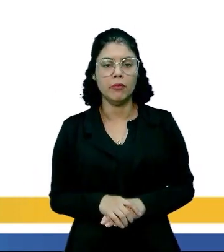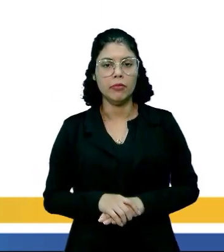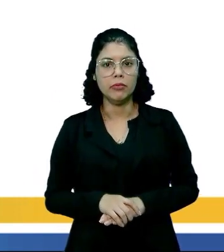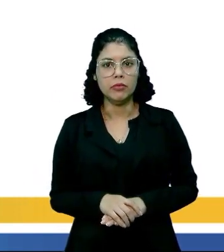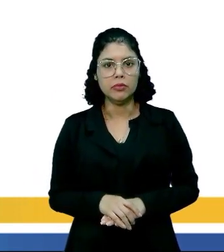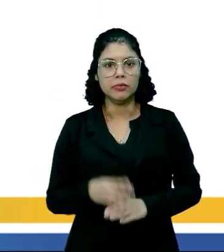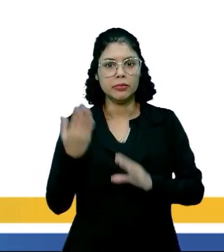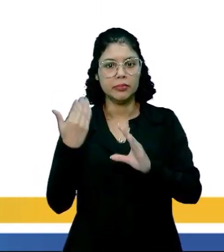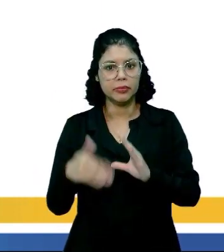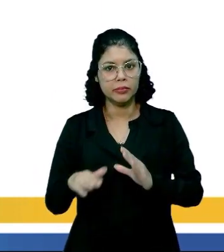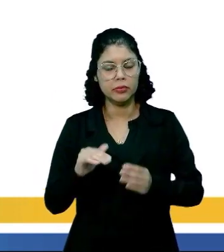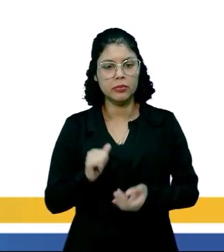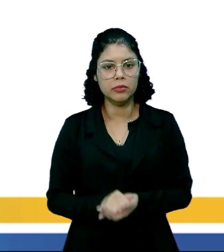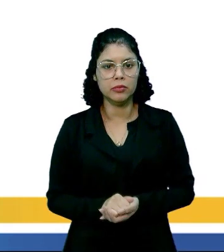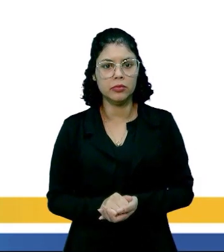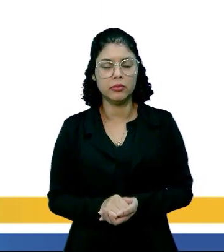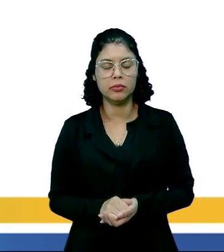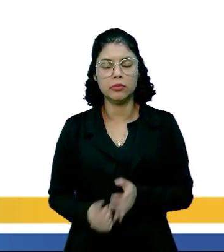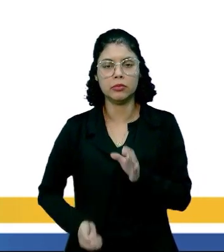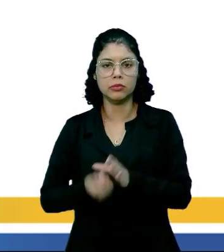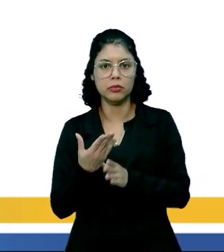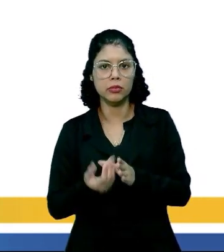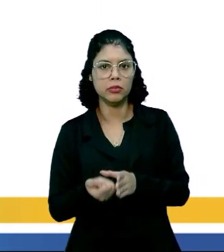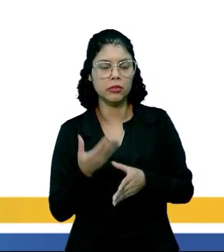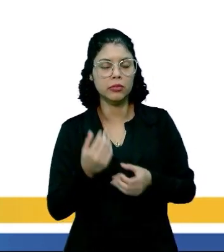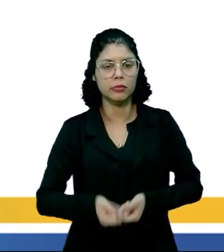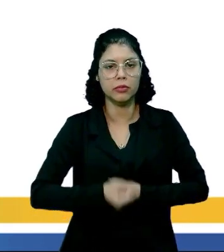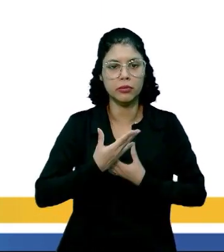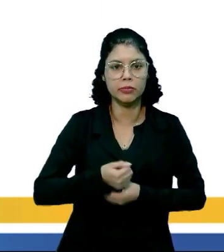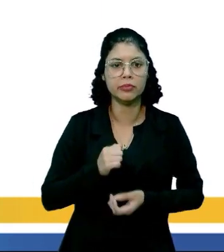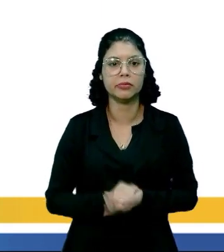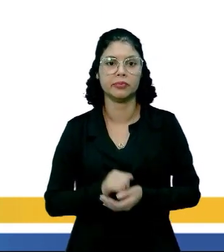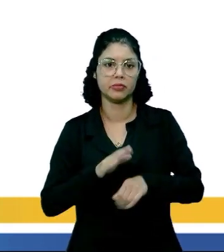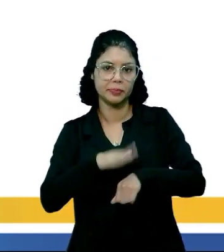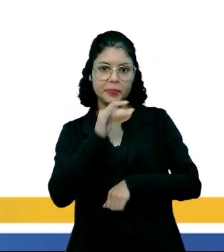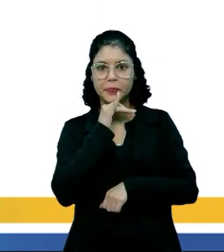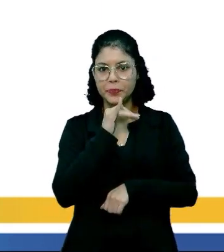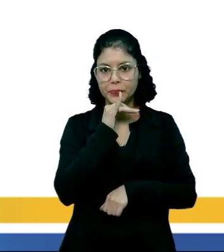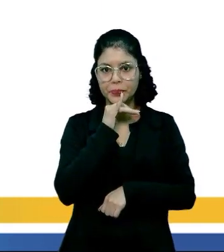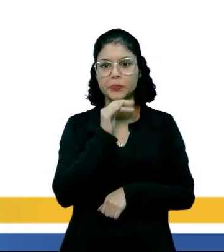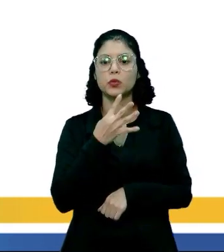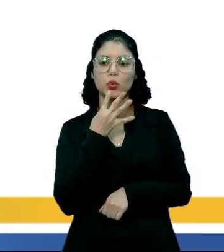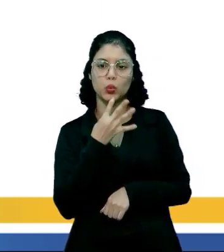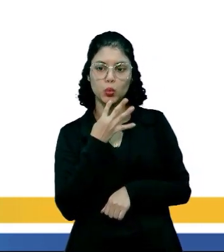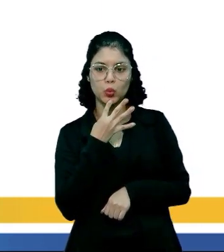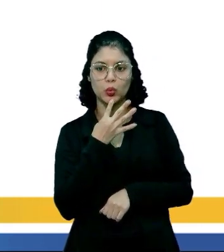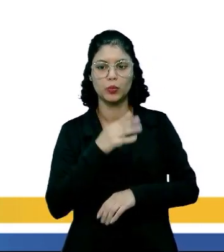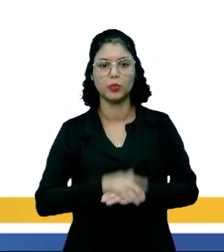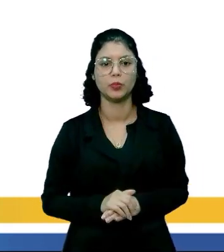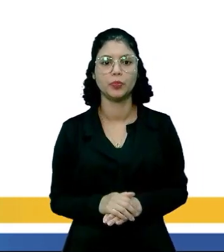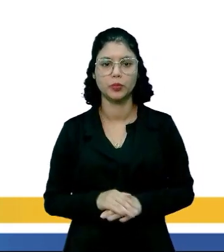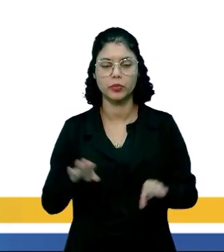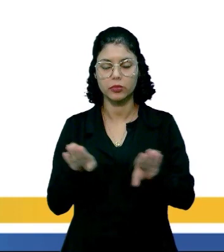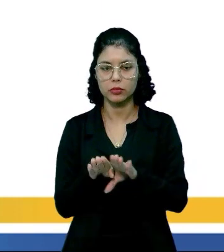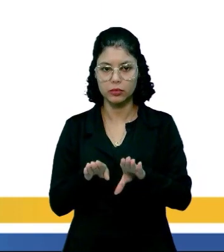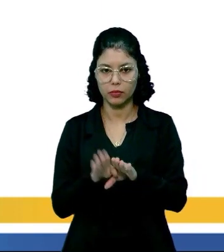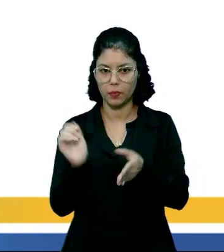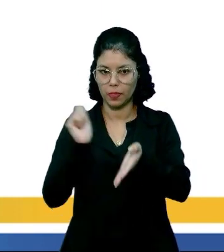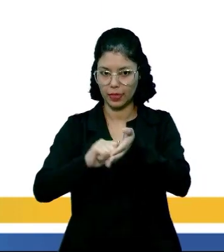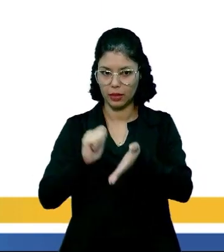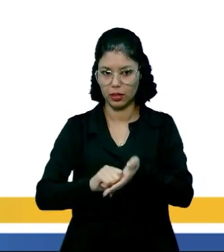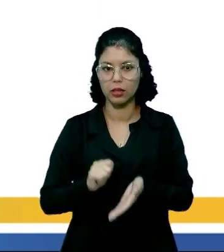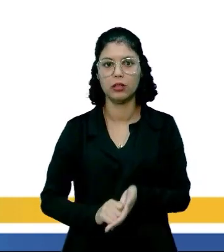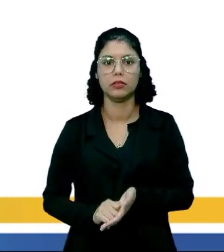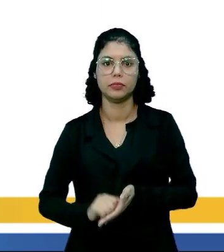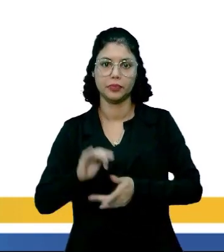é a publicação do poema Tabacaria, que é um dos mais conhecidos aí do escritor,